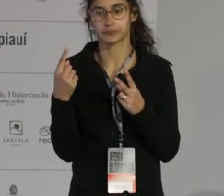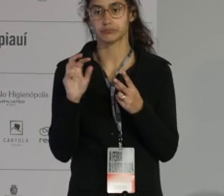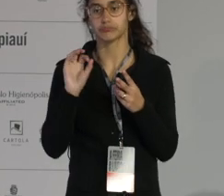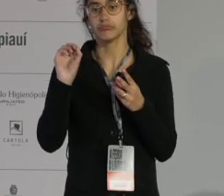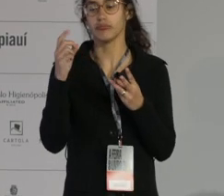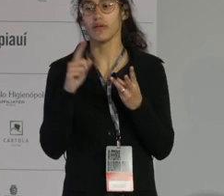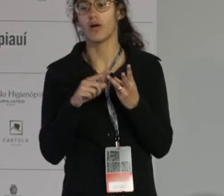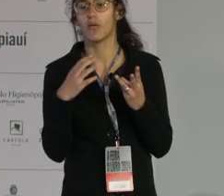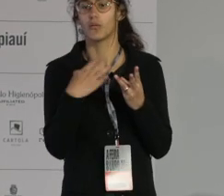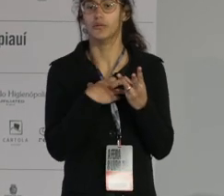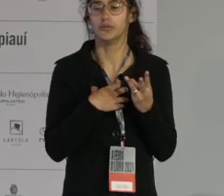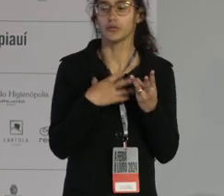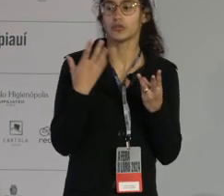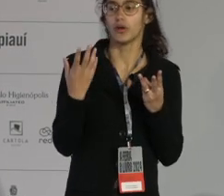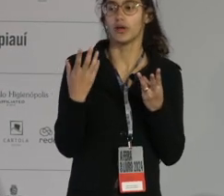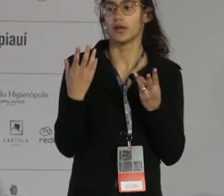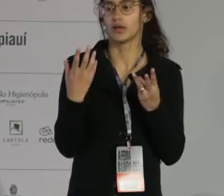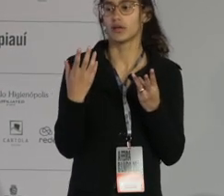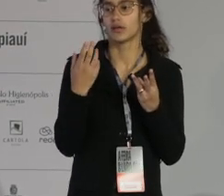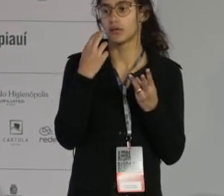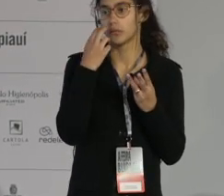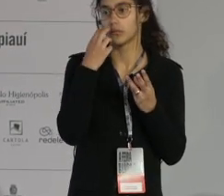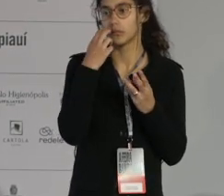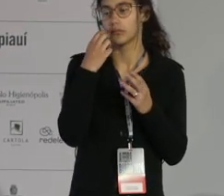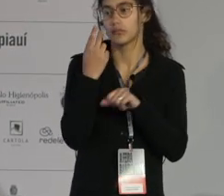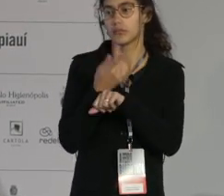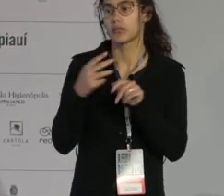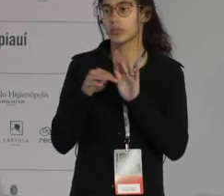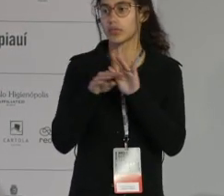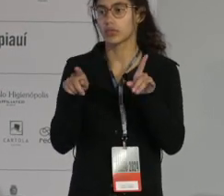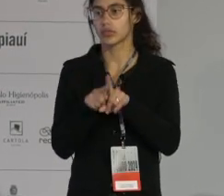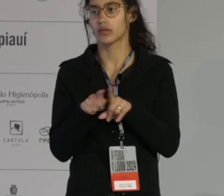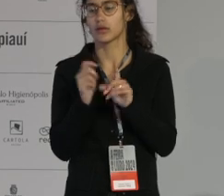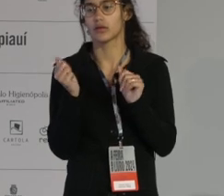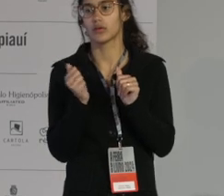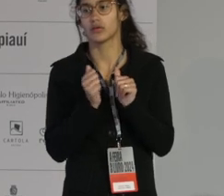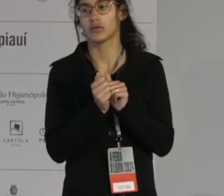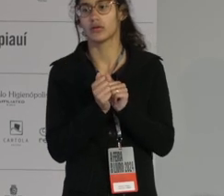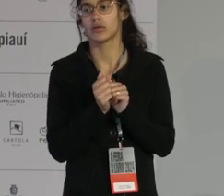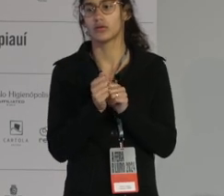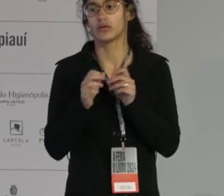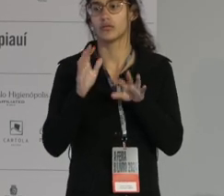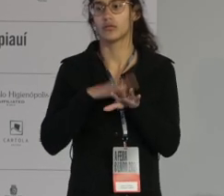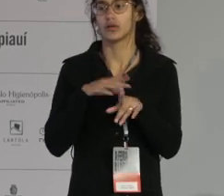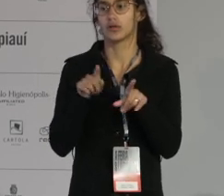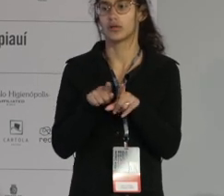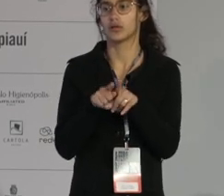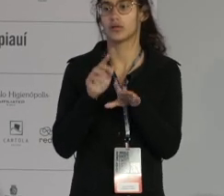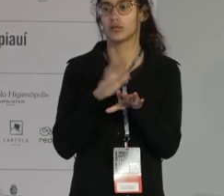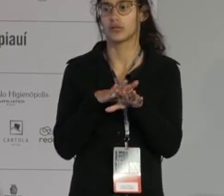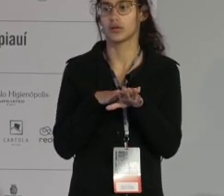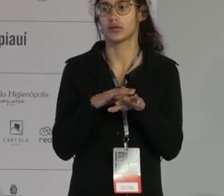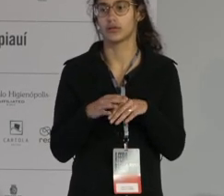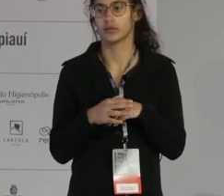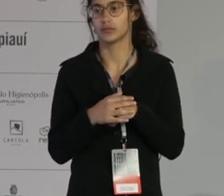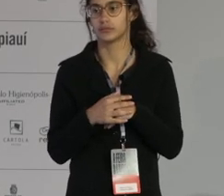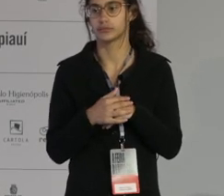ou uma forma de mitigar ali uma injustiça, né, precariamente.